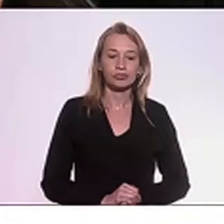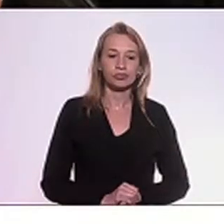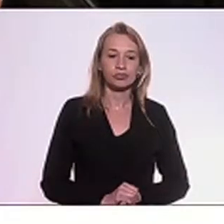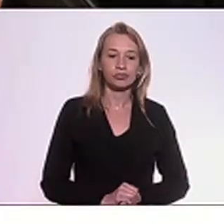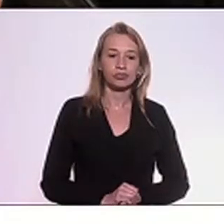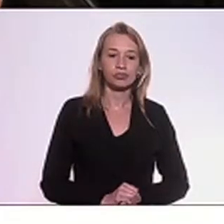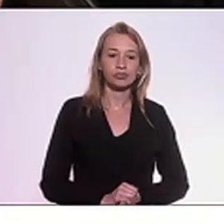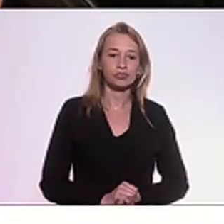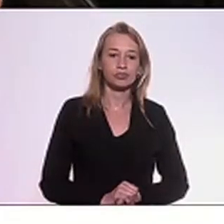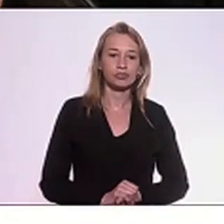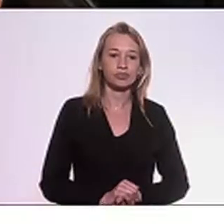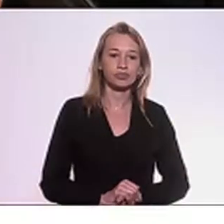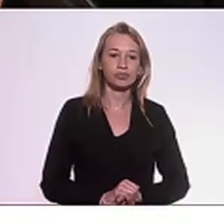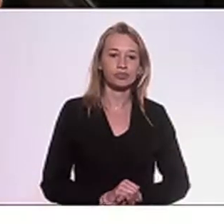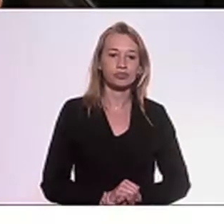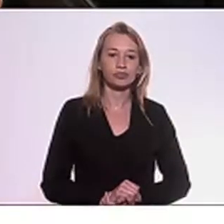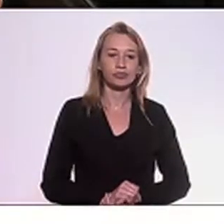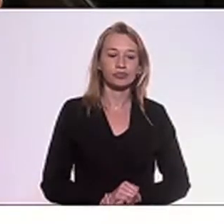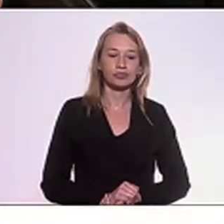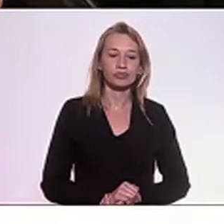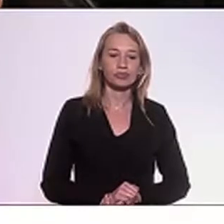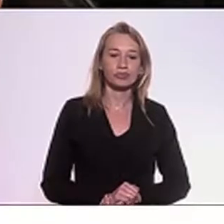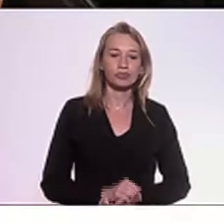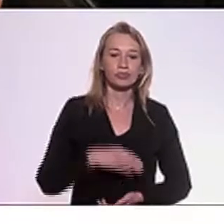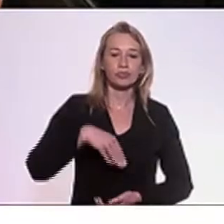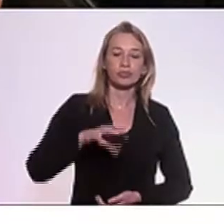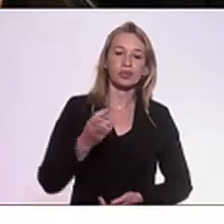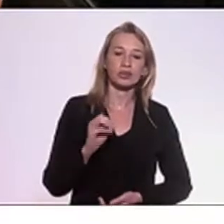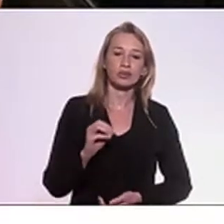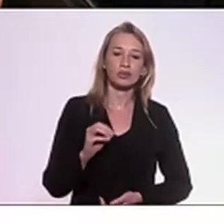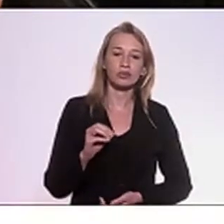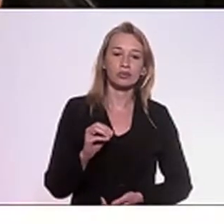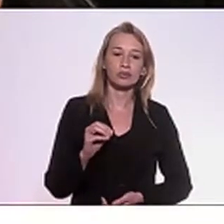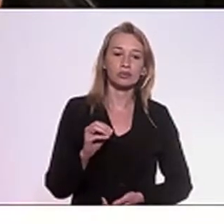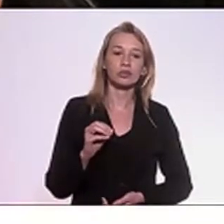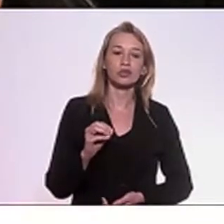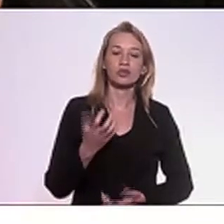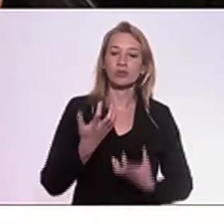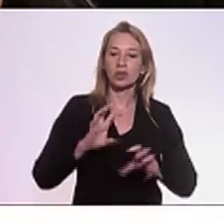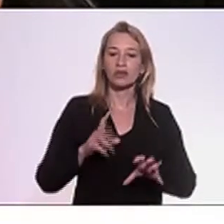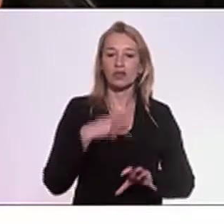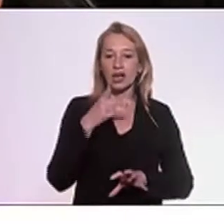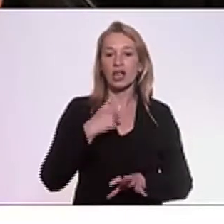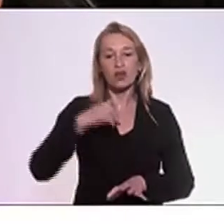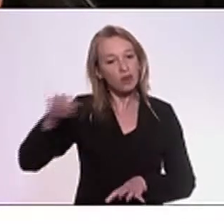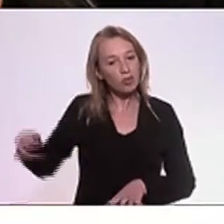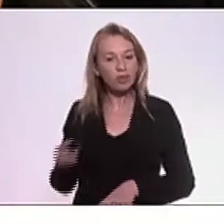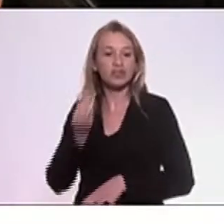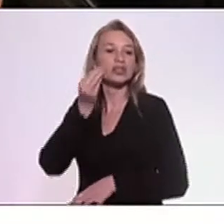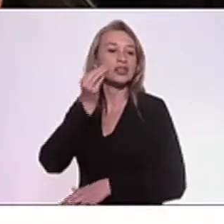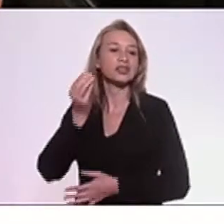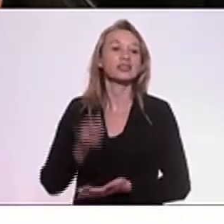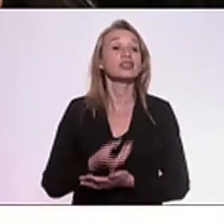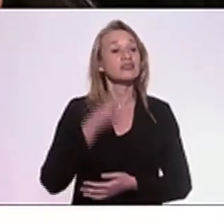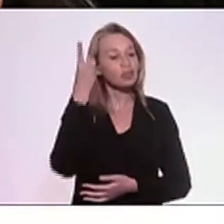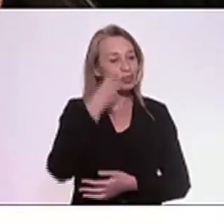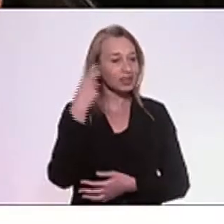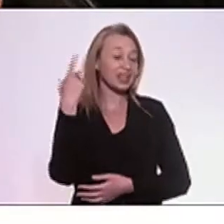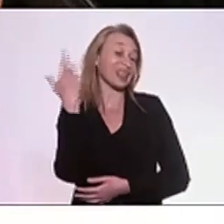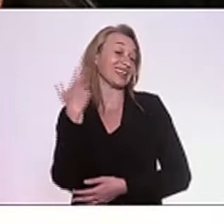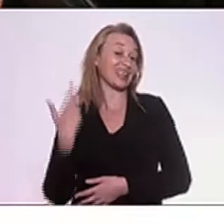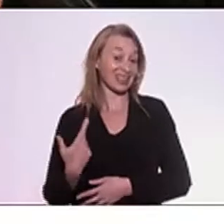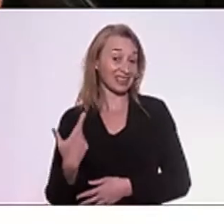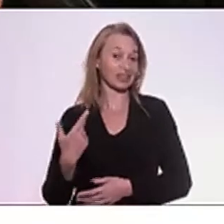Já que o Márcio Gualberto não vai querer falar, eu vou aproveitar a oportunidade. Né, deputada Renatinha?